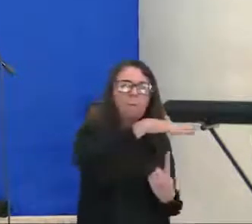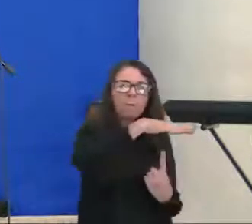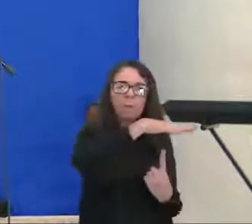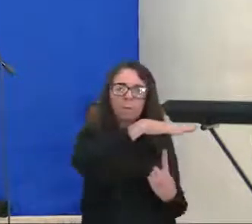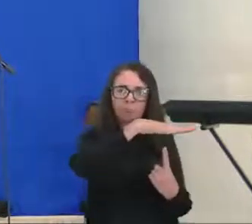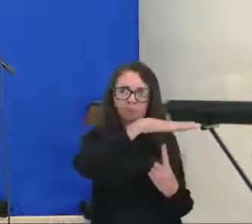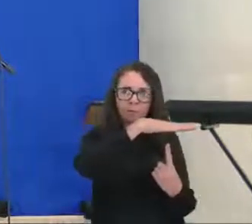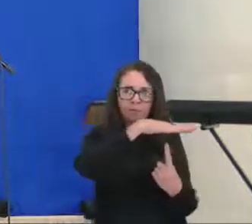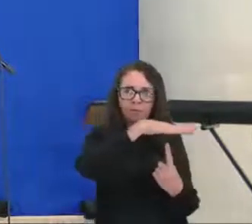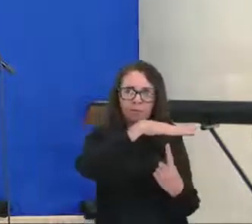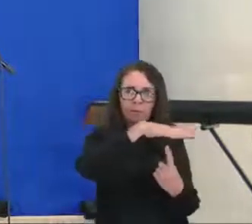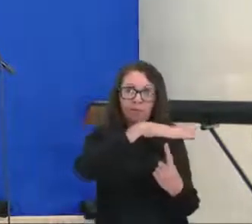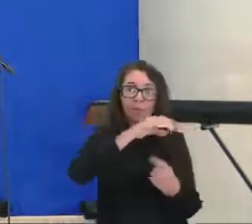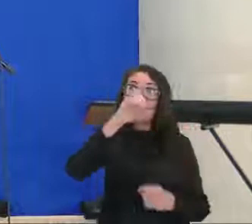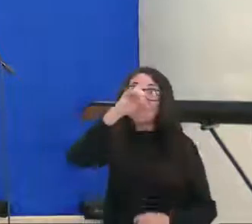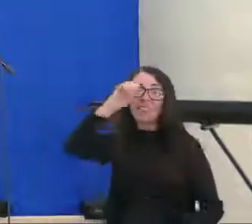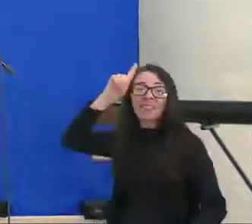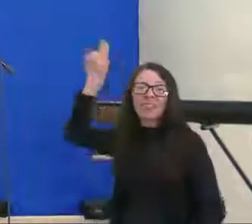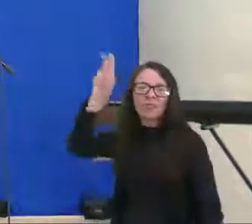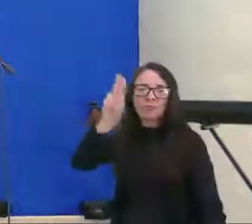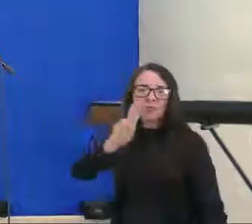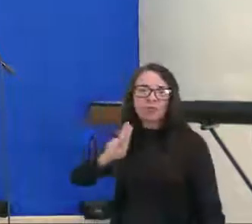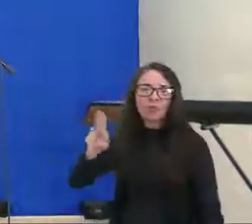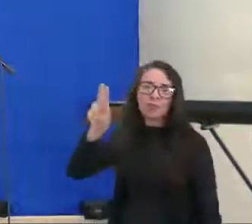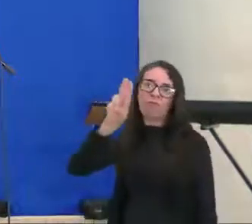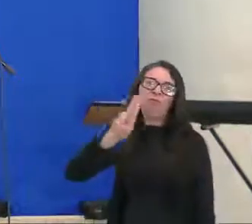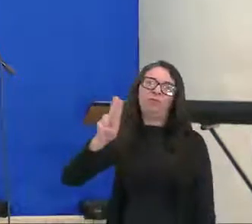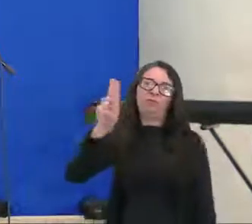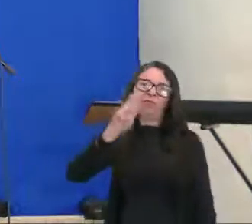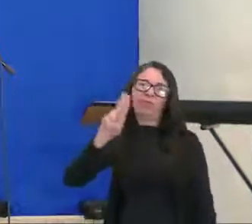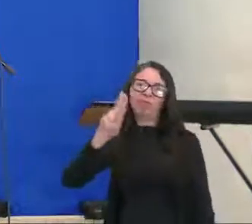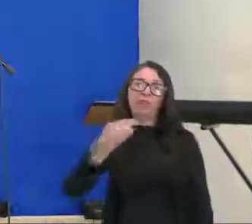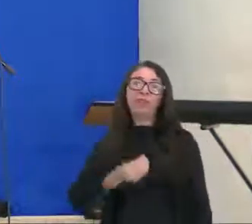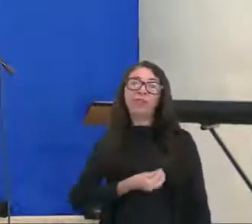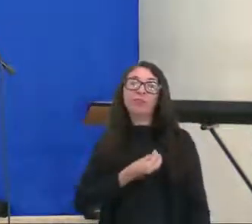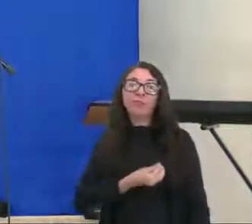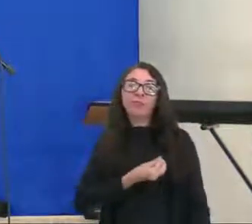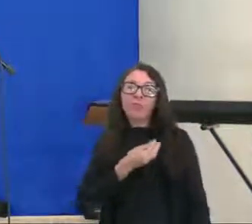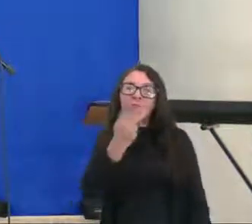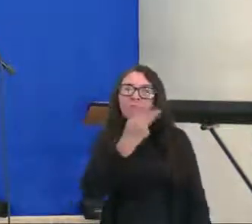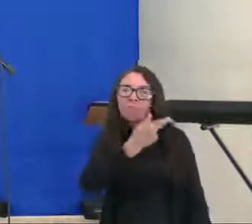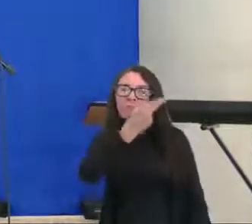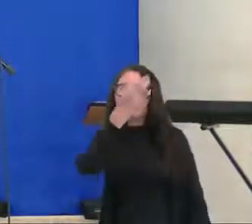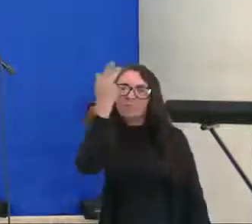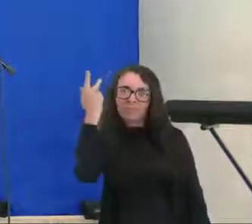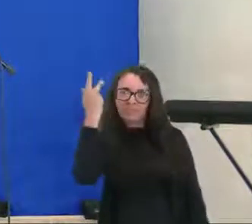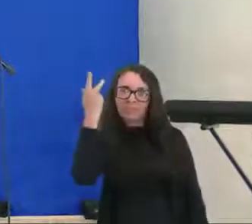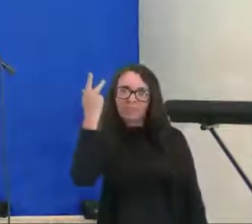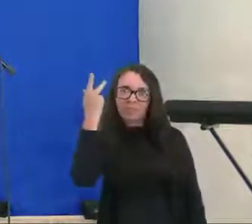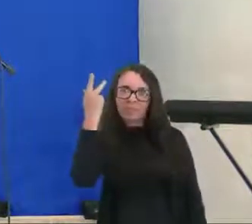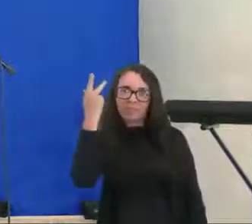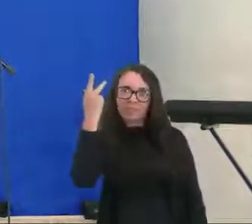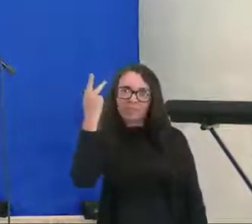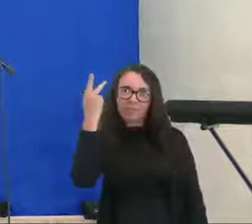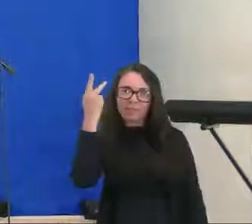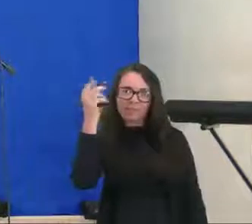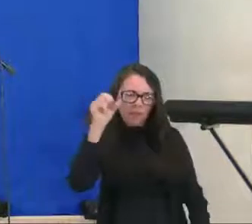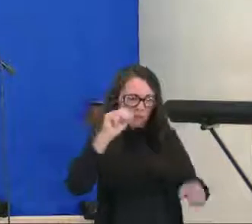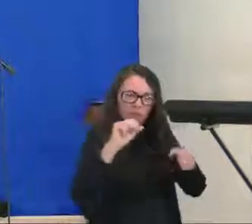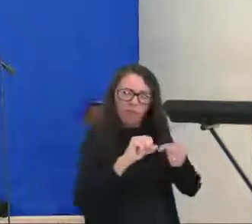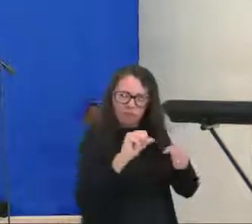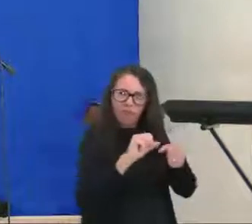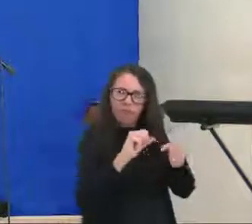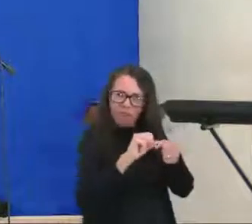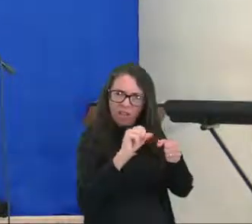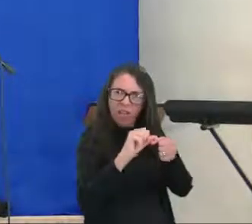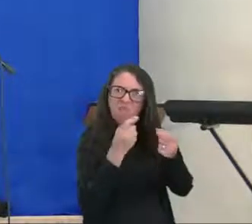Era assim que funcionava. Então, o Antigo Testamento é o jardim da infância para compreendermos a obra do Espírito